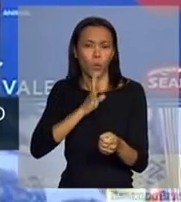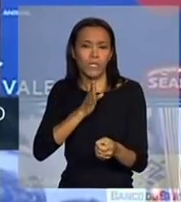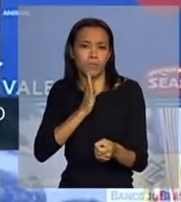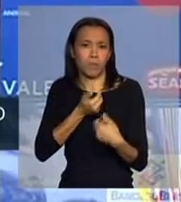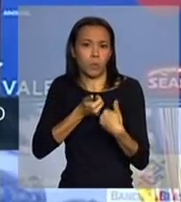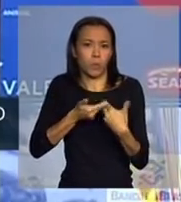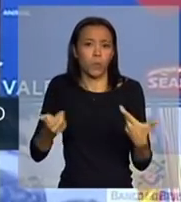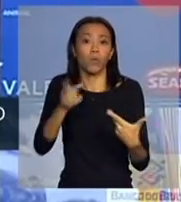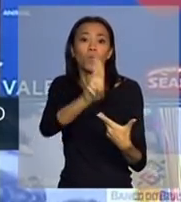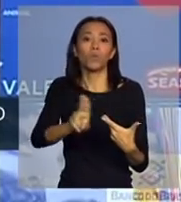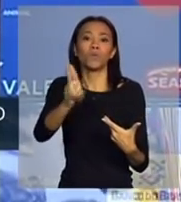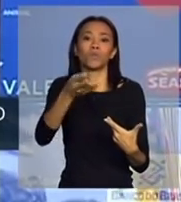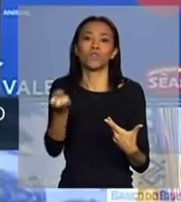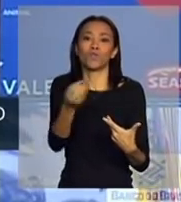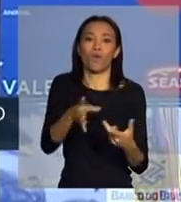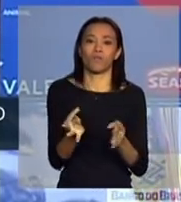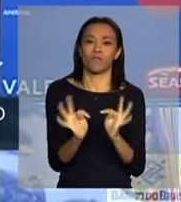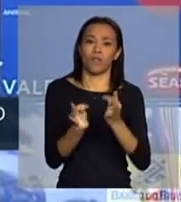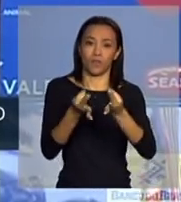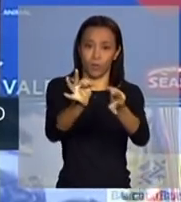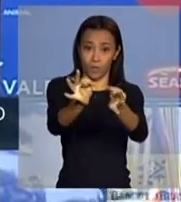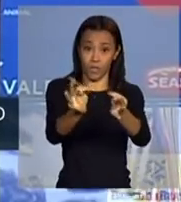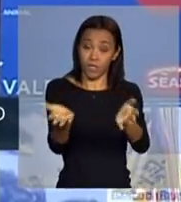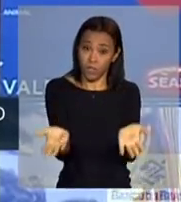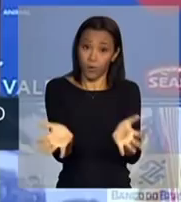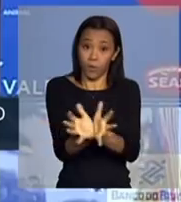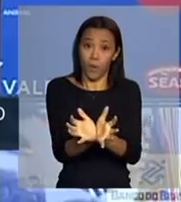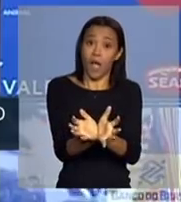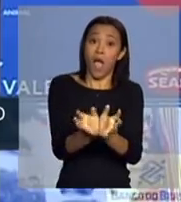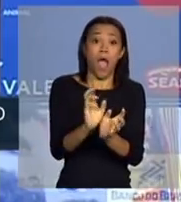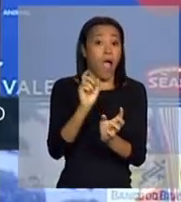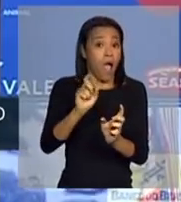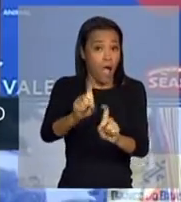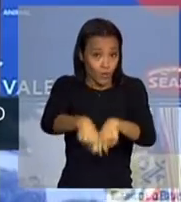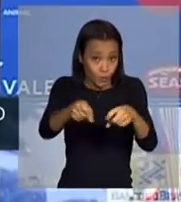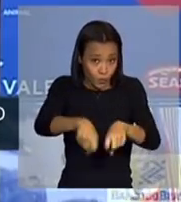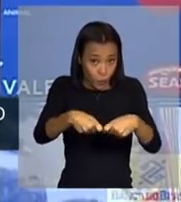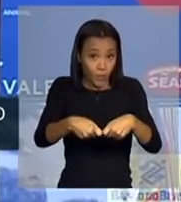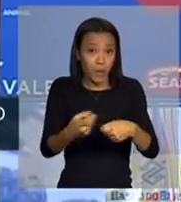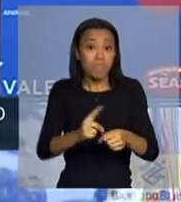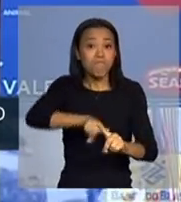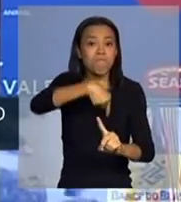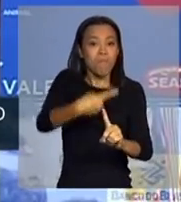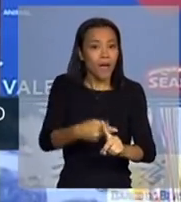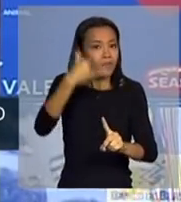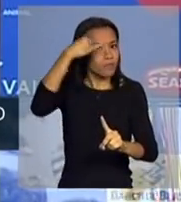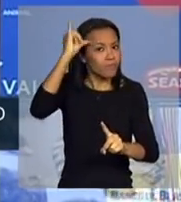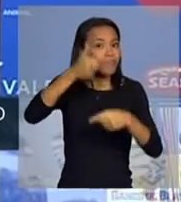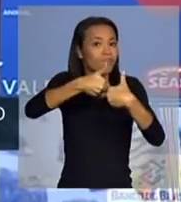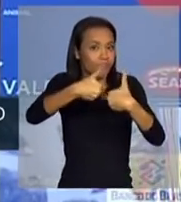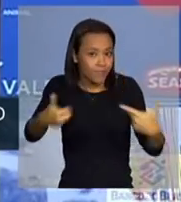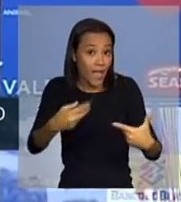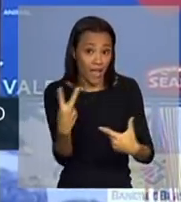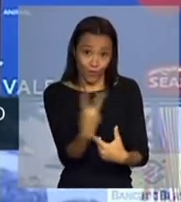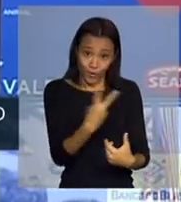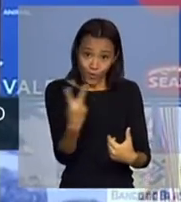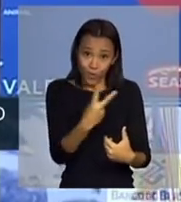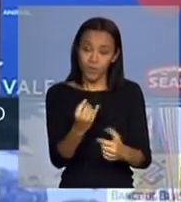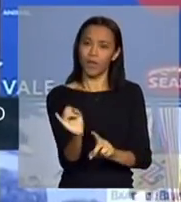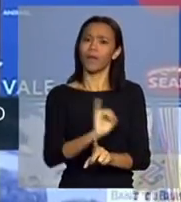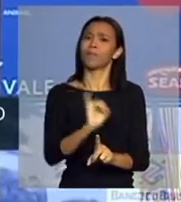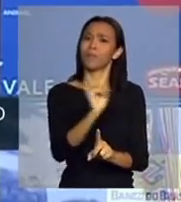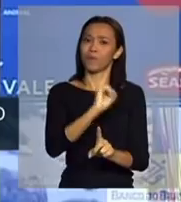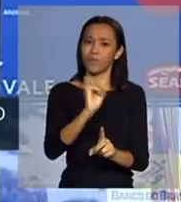inovação tecnológica. A agricultura e a pecuária, meus amigos, são a ponta de lança da modernização da